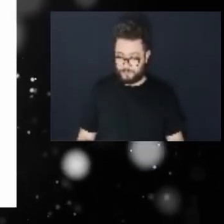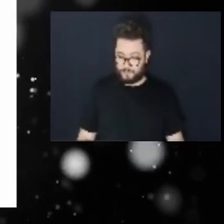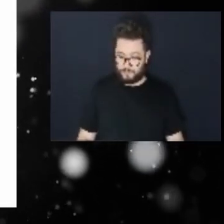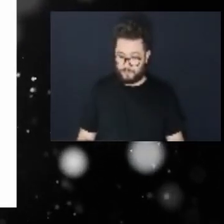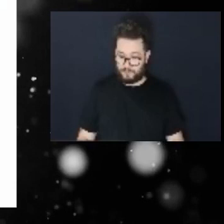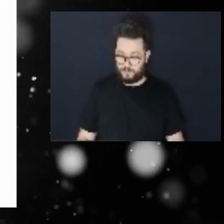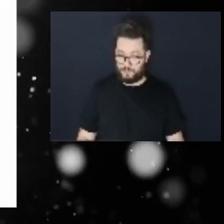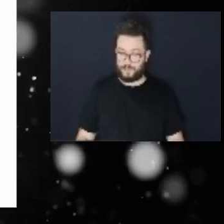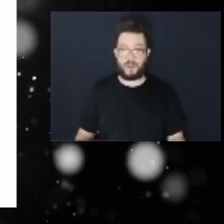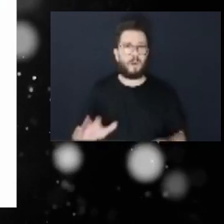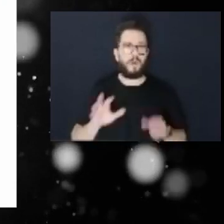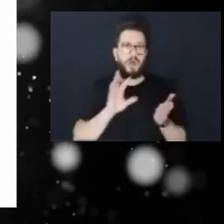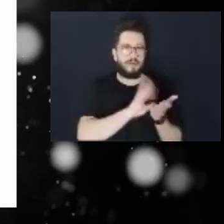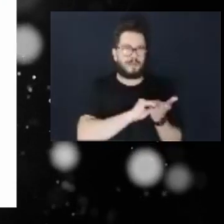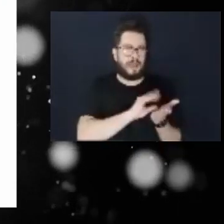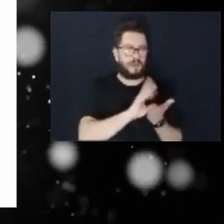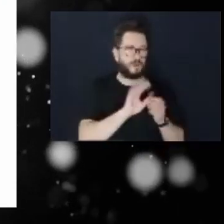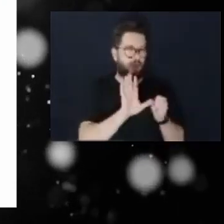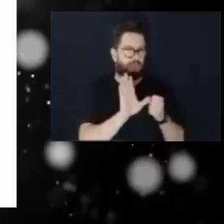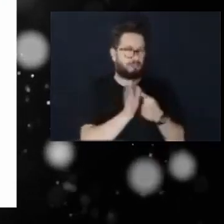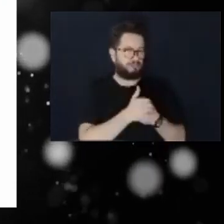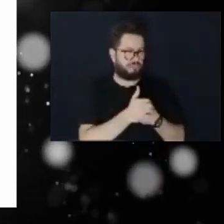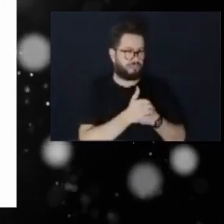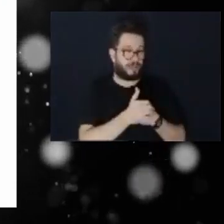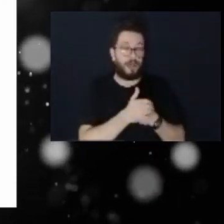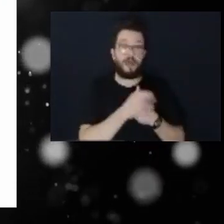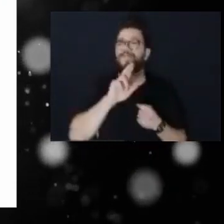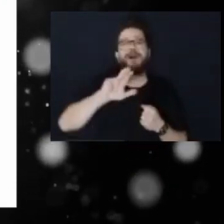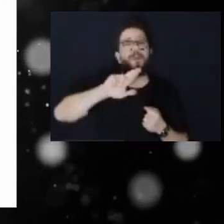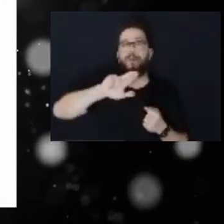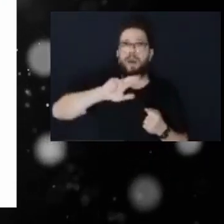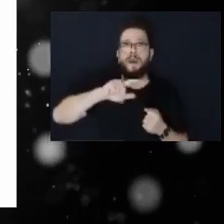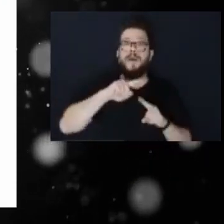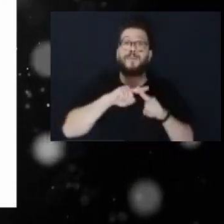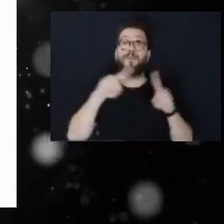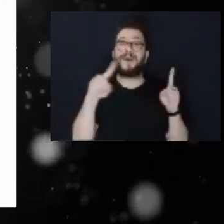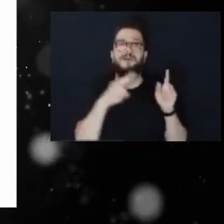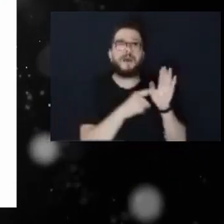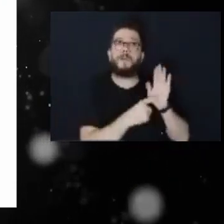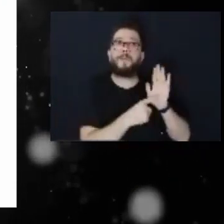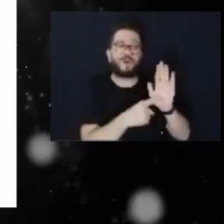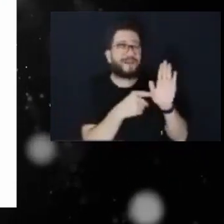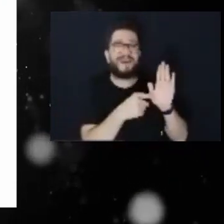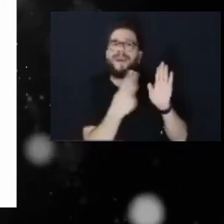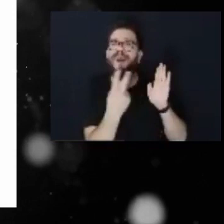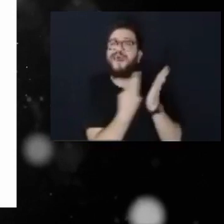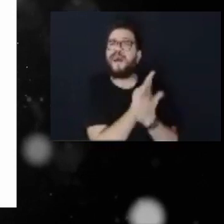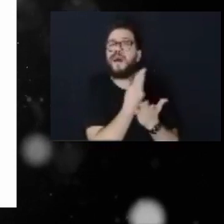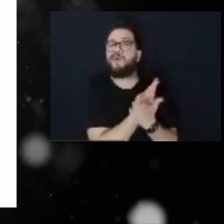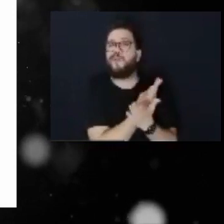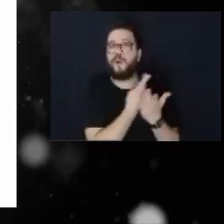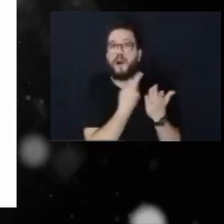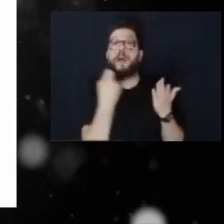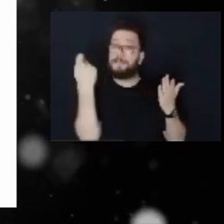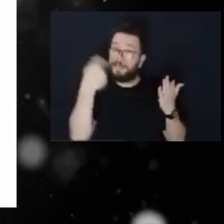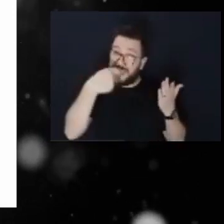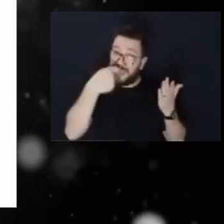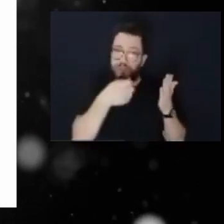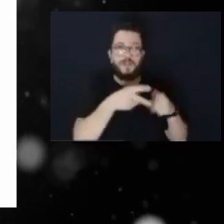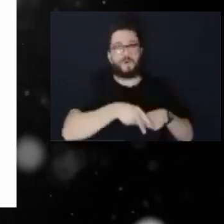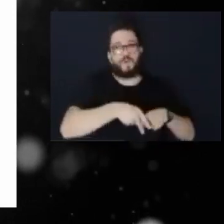estão sendo encobertos. Só que estão sendo feitos isso de maneira errada. Está sendo feito e precisa ser corrigido. Isso é